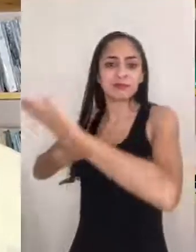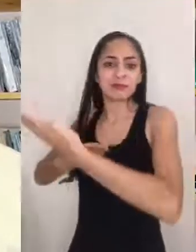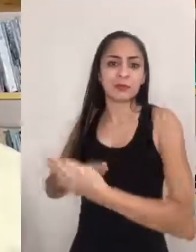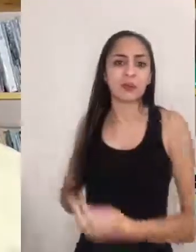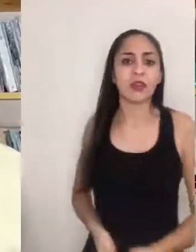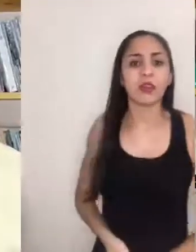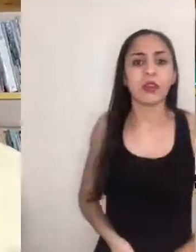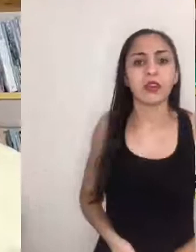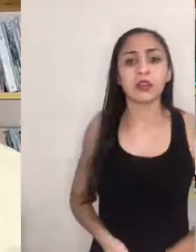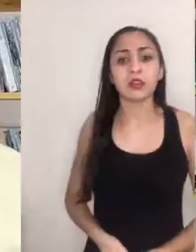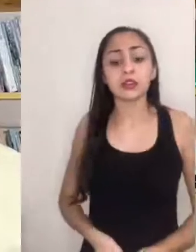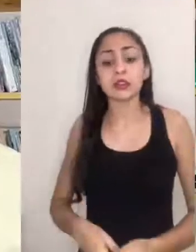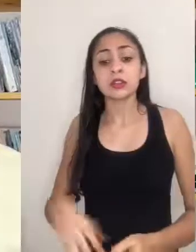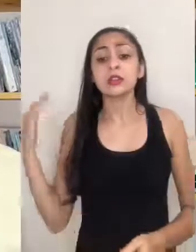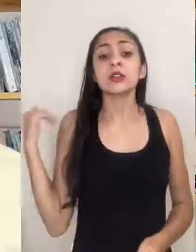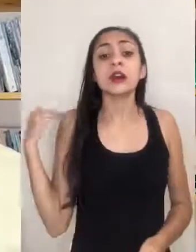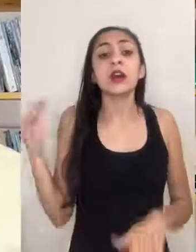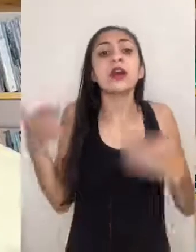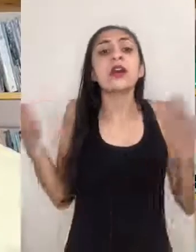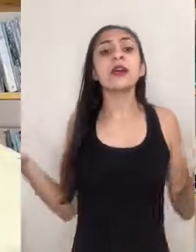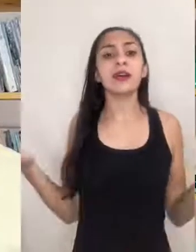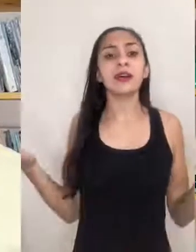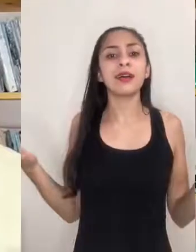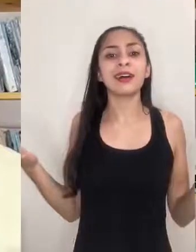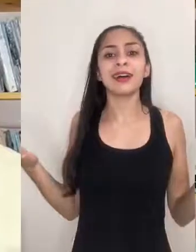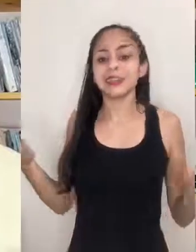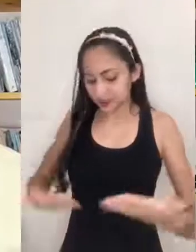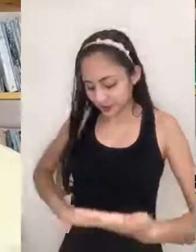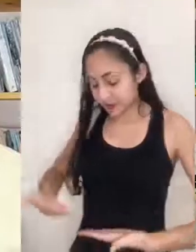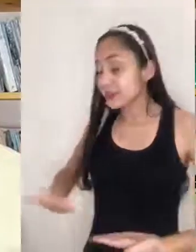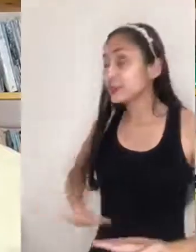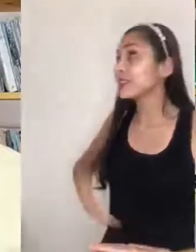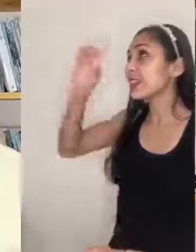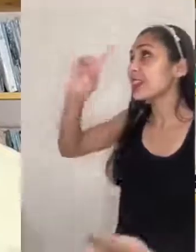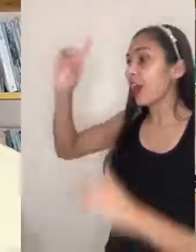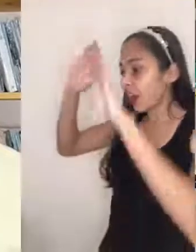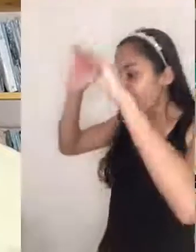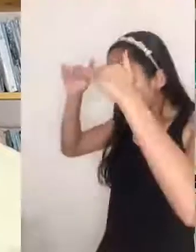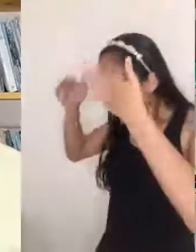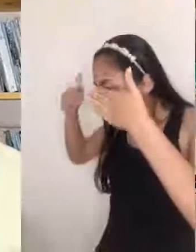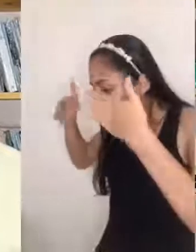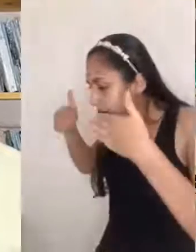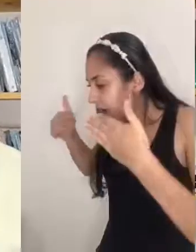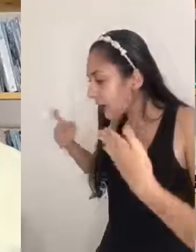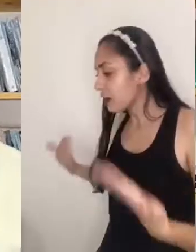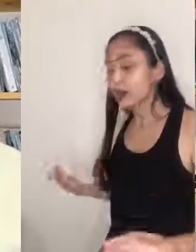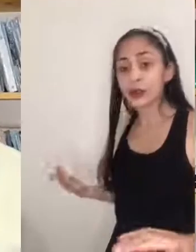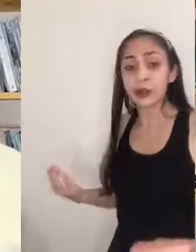a Deus, para viver para a honra, para a glória dele e não para a desonra.